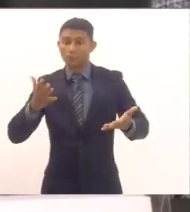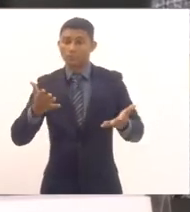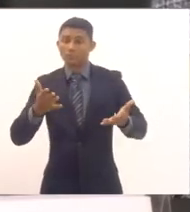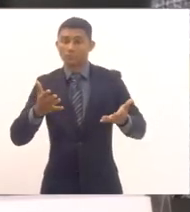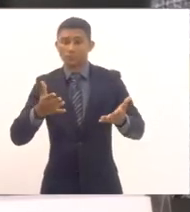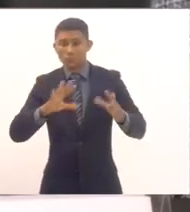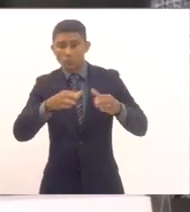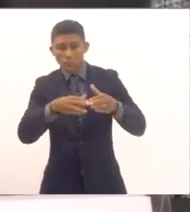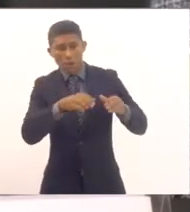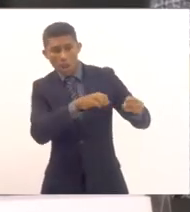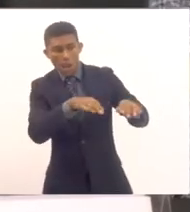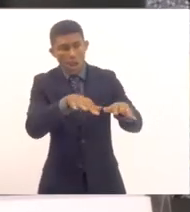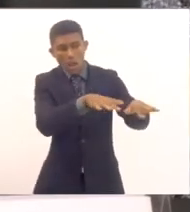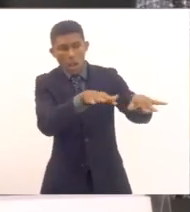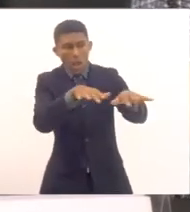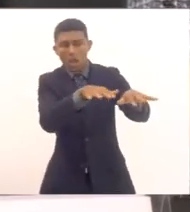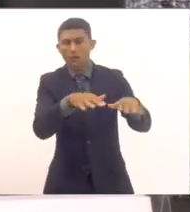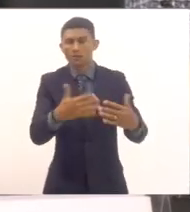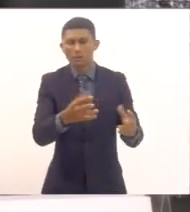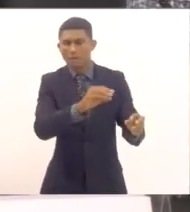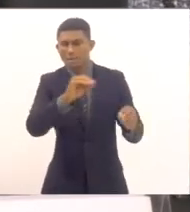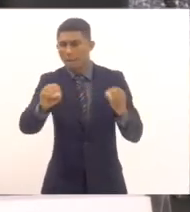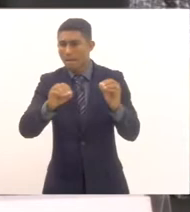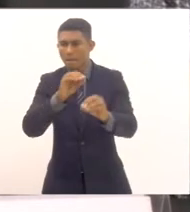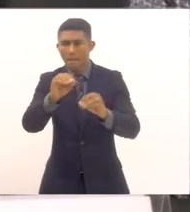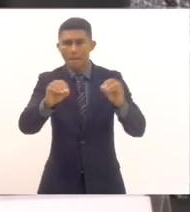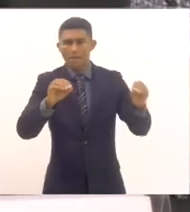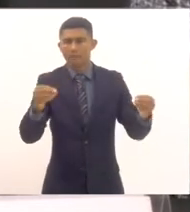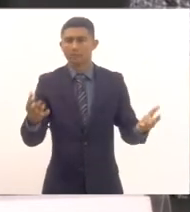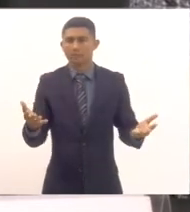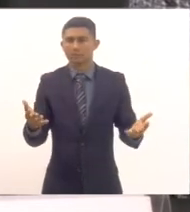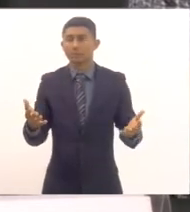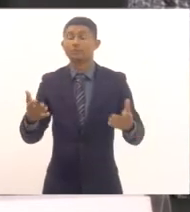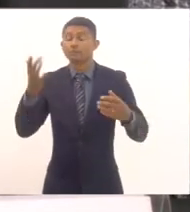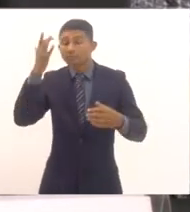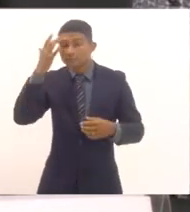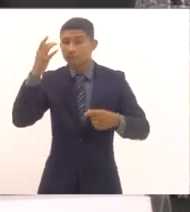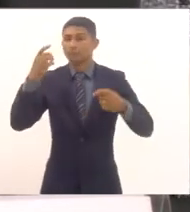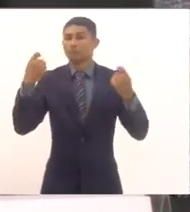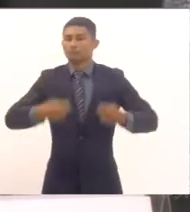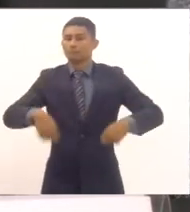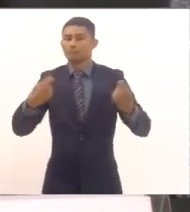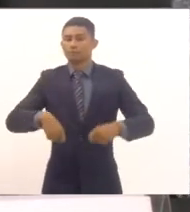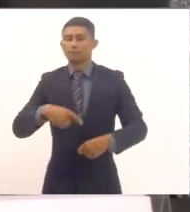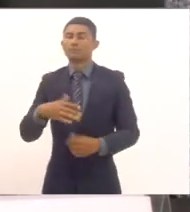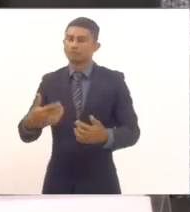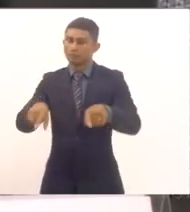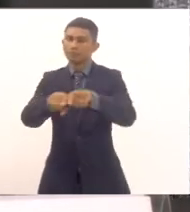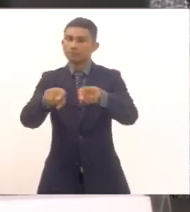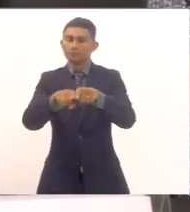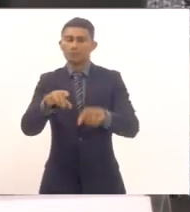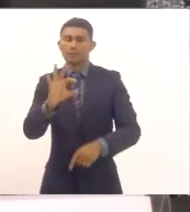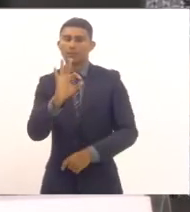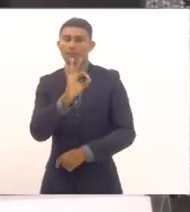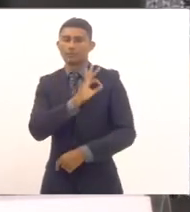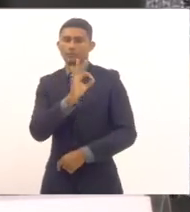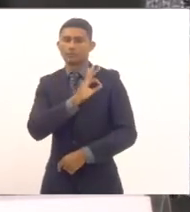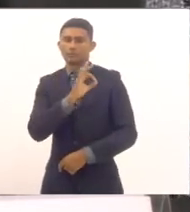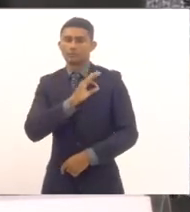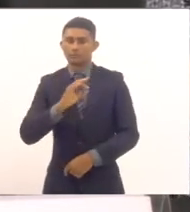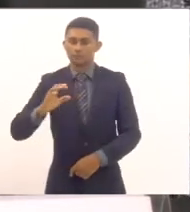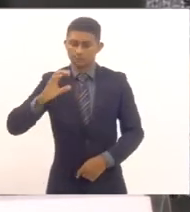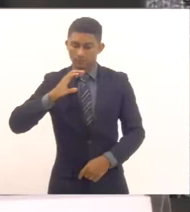então o serviço de inteligência aí e a polícia civil es principalmente